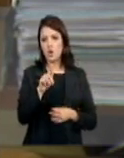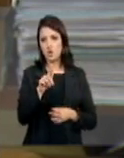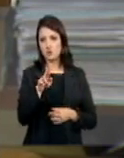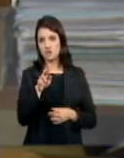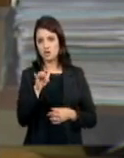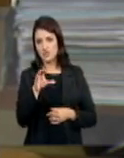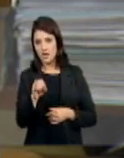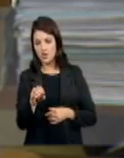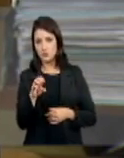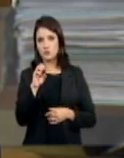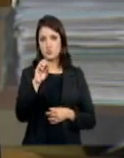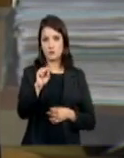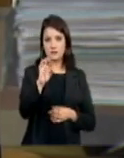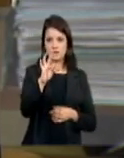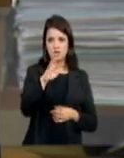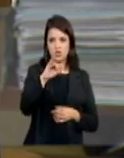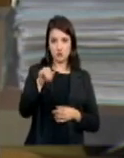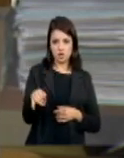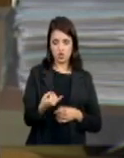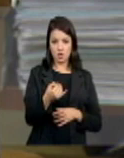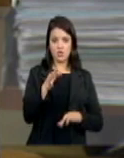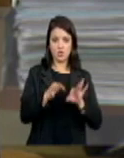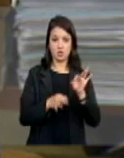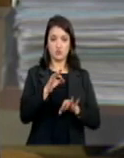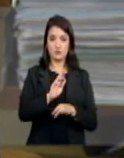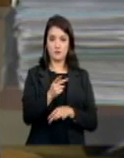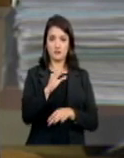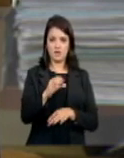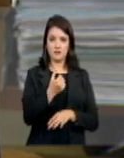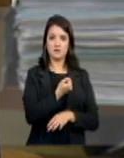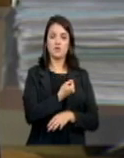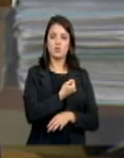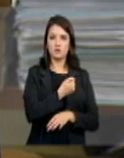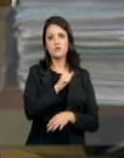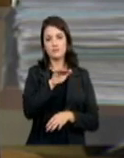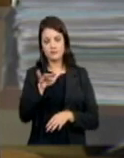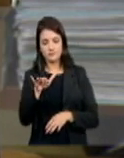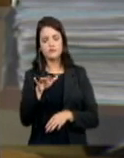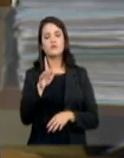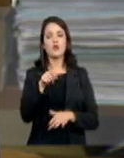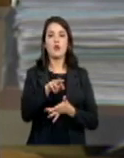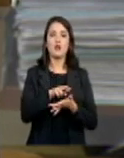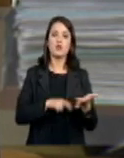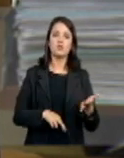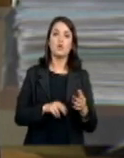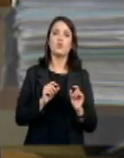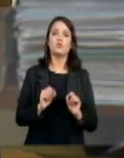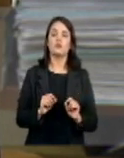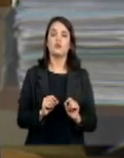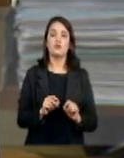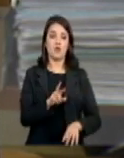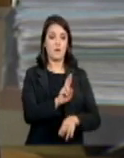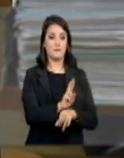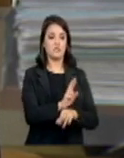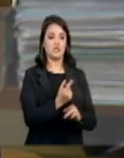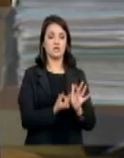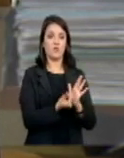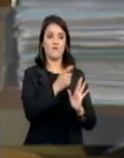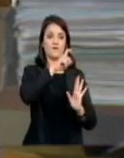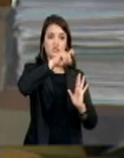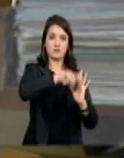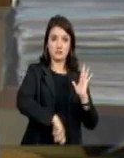tribunal de justiça no julgamento do hc do brutal do que foi relator que a representação fiscal para efeitos